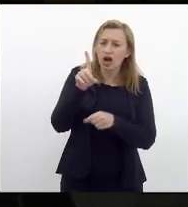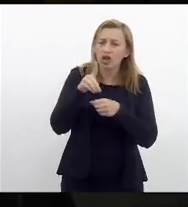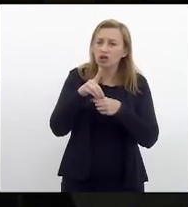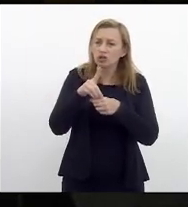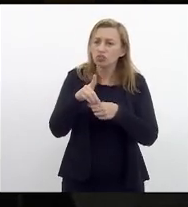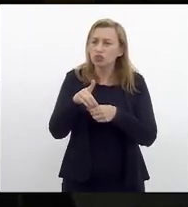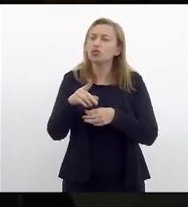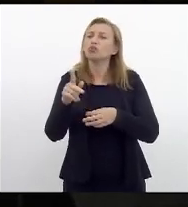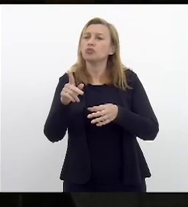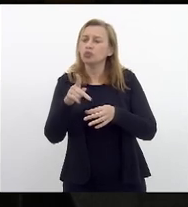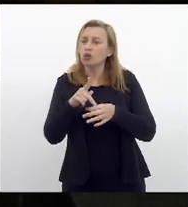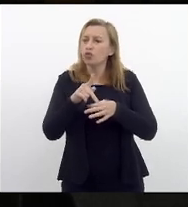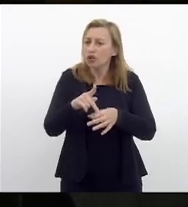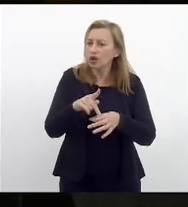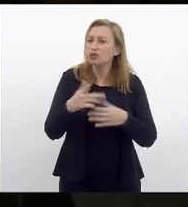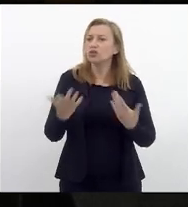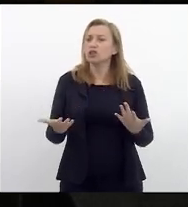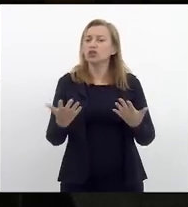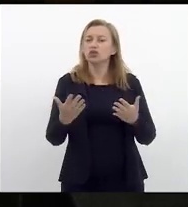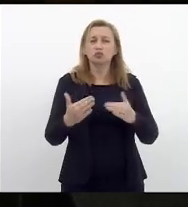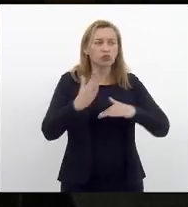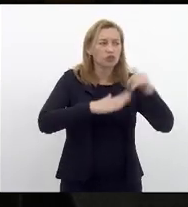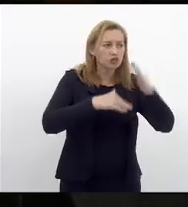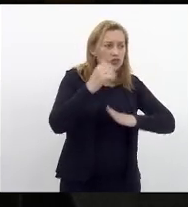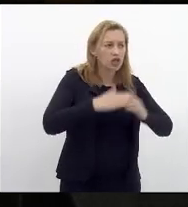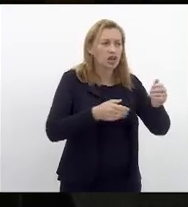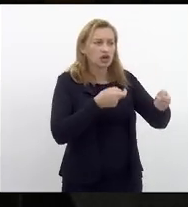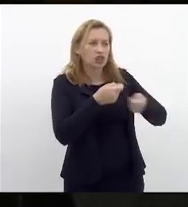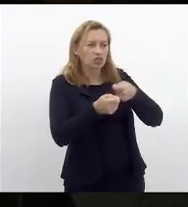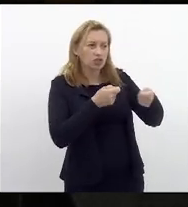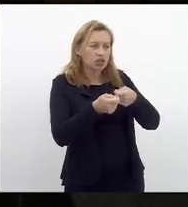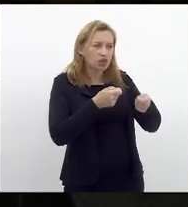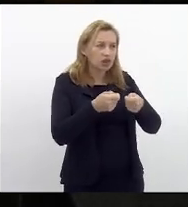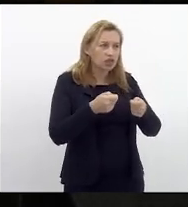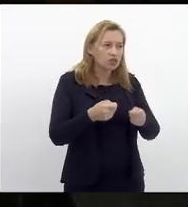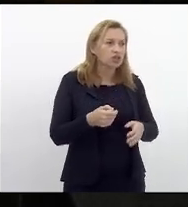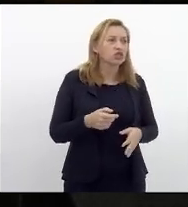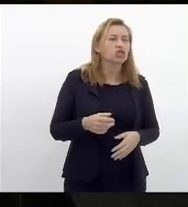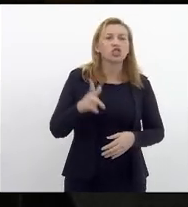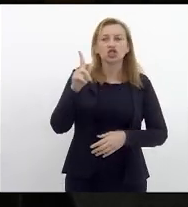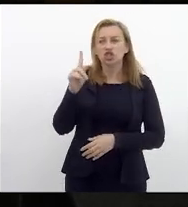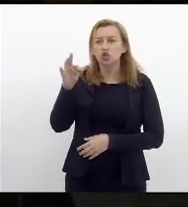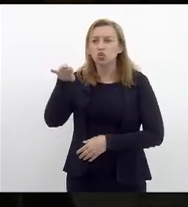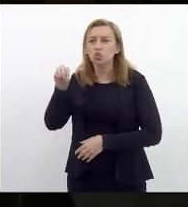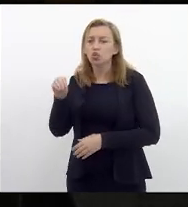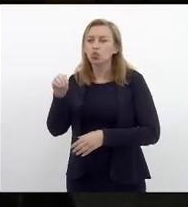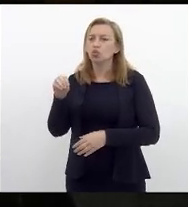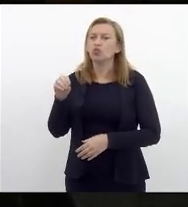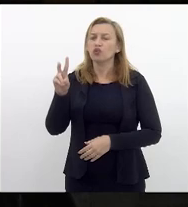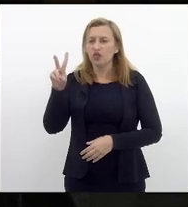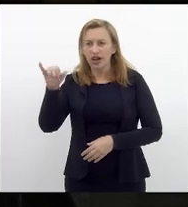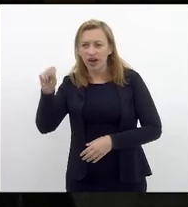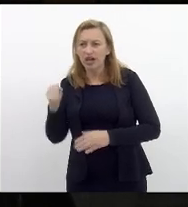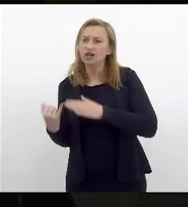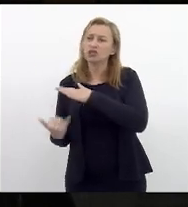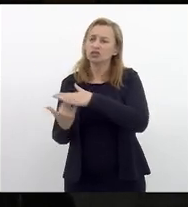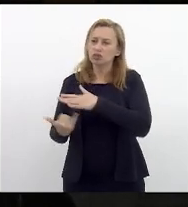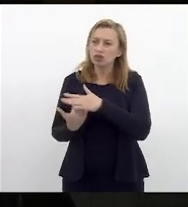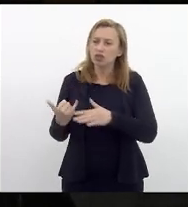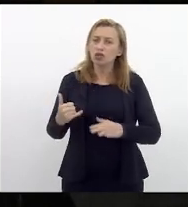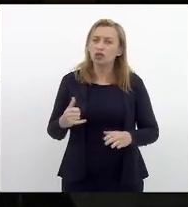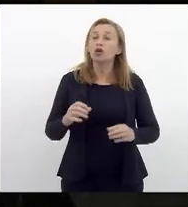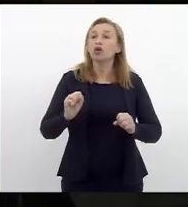maiores profissionais em regulação à disposição da Fundação Getúlio Vargas, o Poder Executivo,